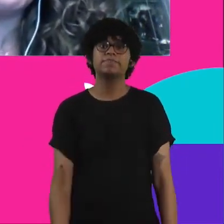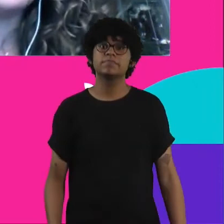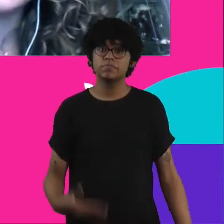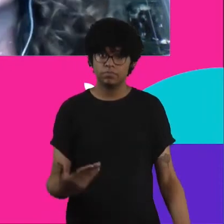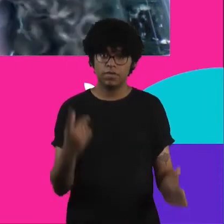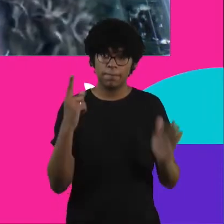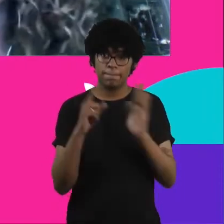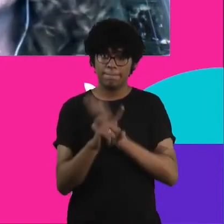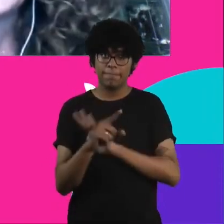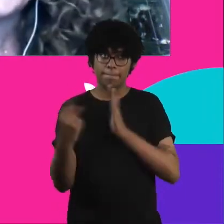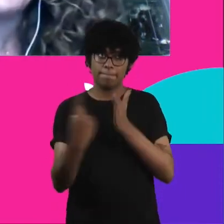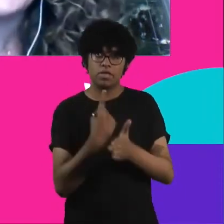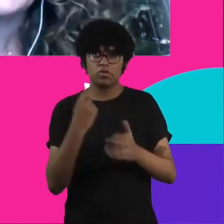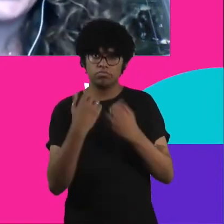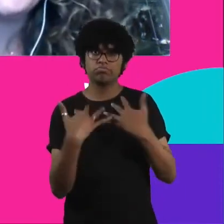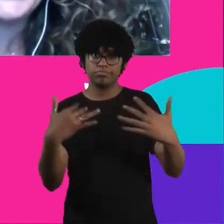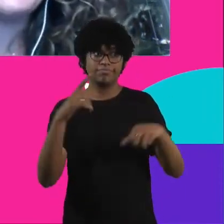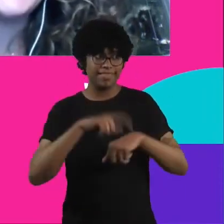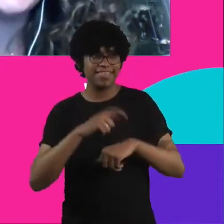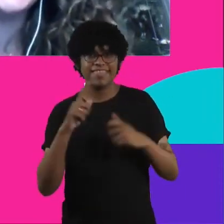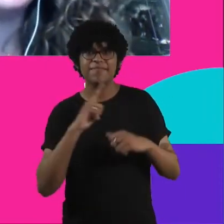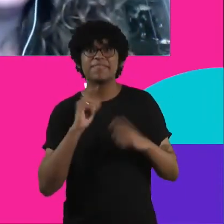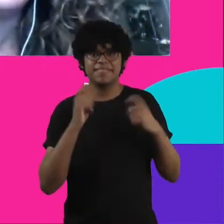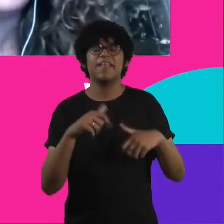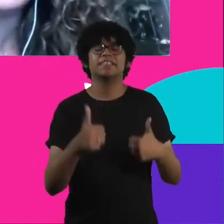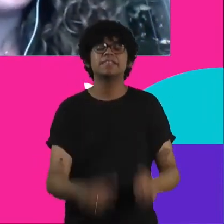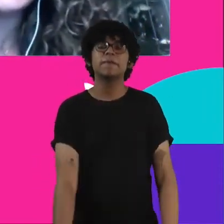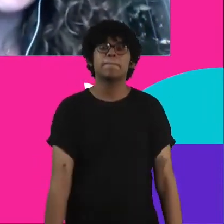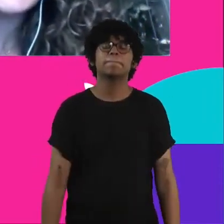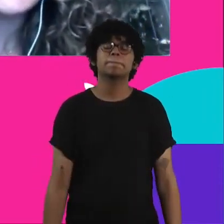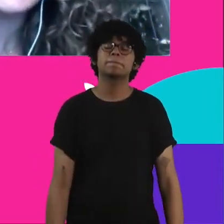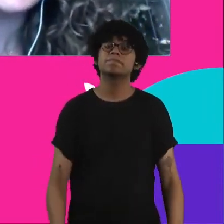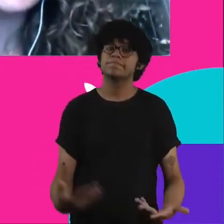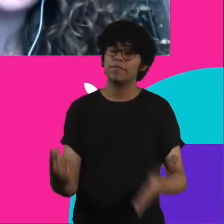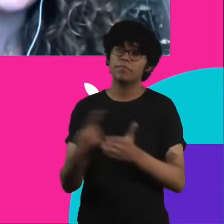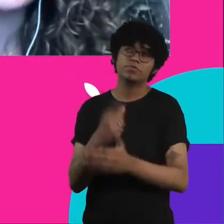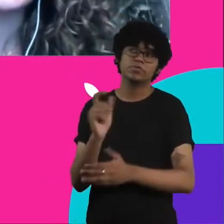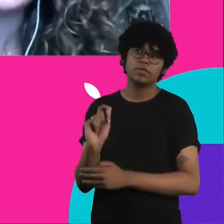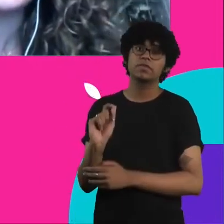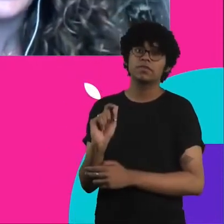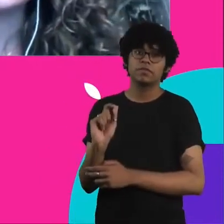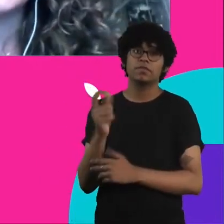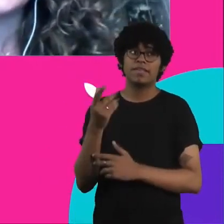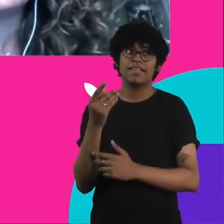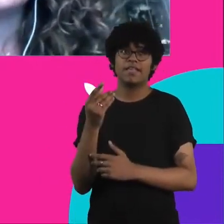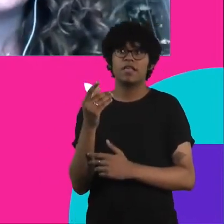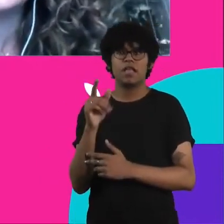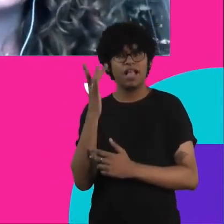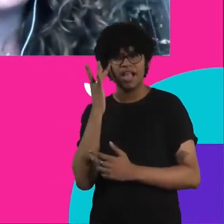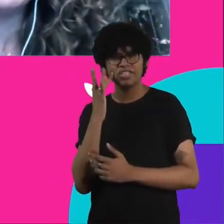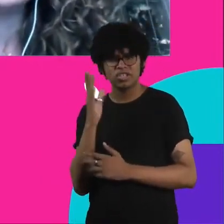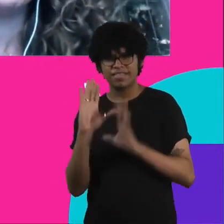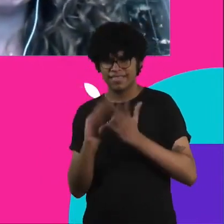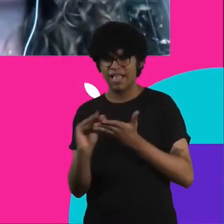do público, que acho que ainda dá tempo da gente ver se consegue responder rapidinho. Estão perguntando assim, se tu achas que os dados e as tecnologias,